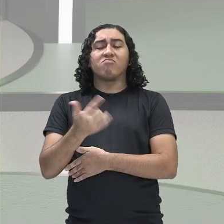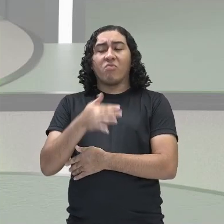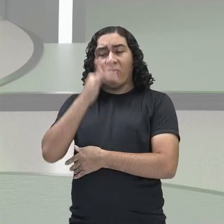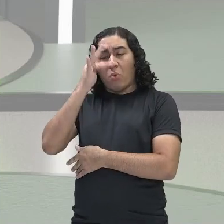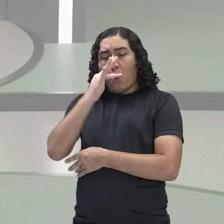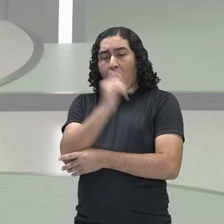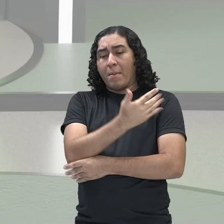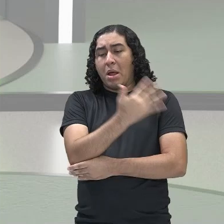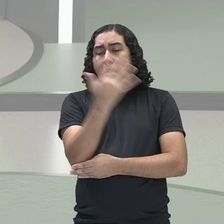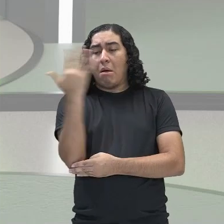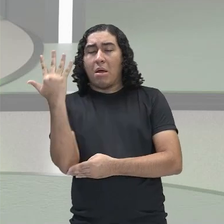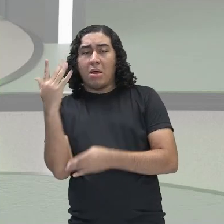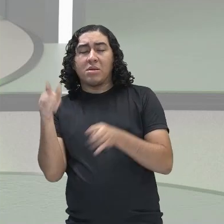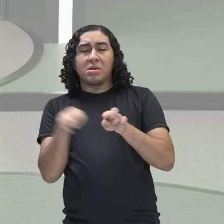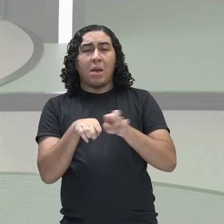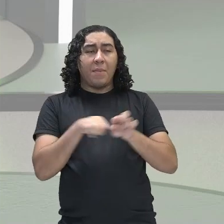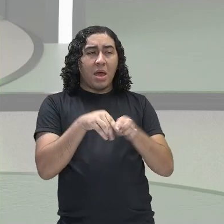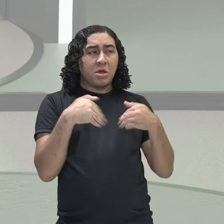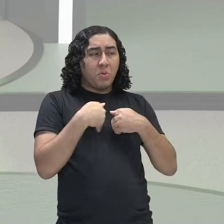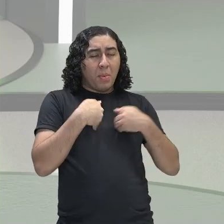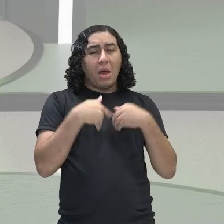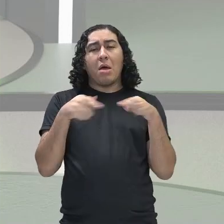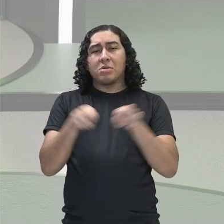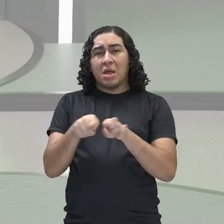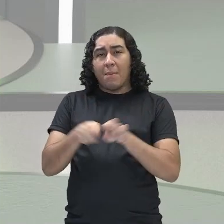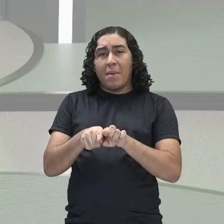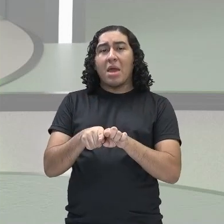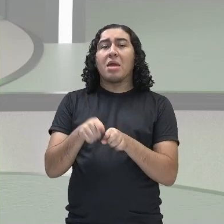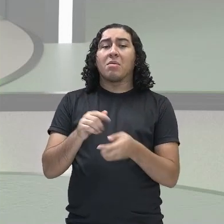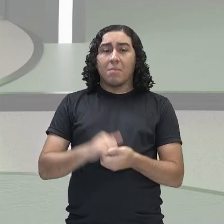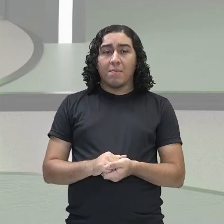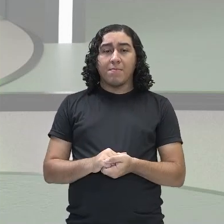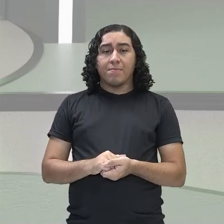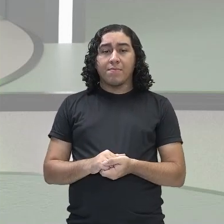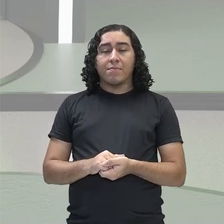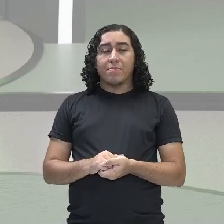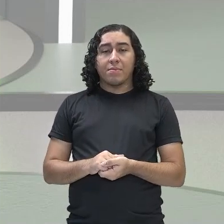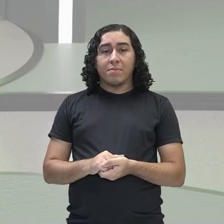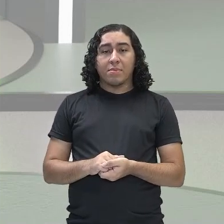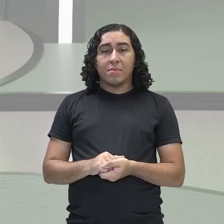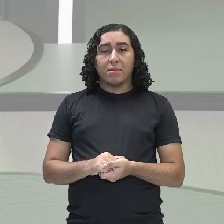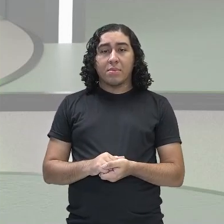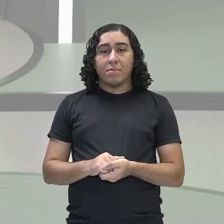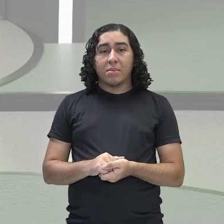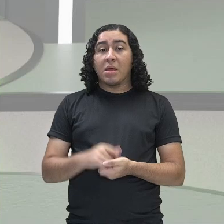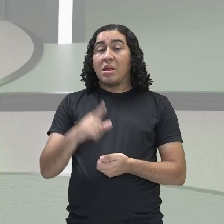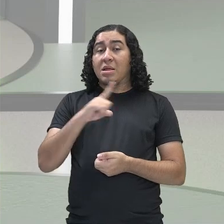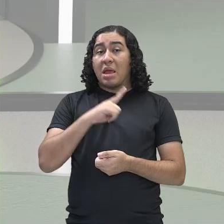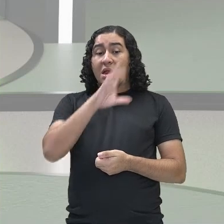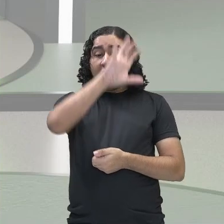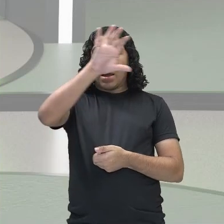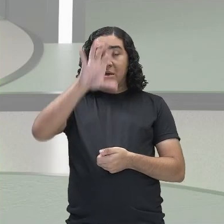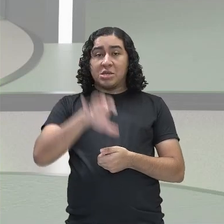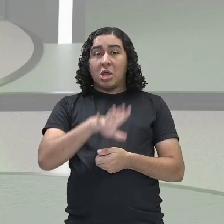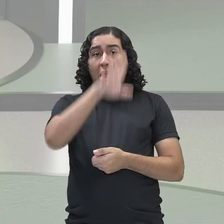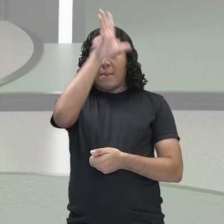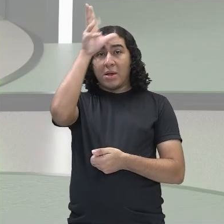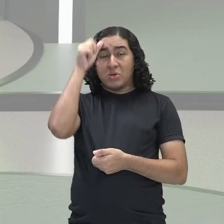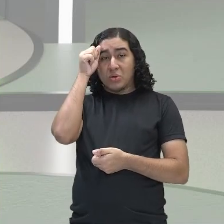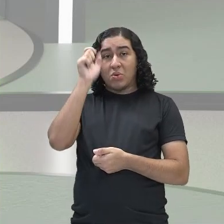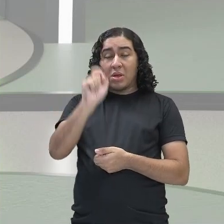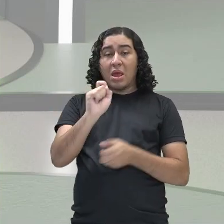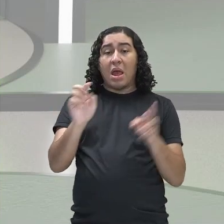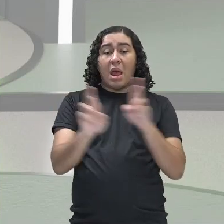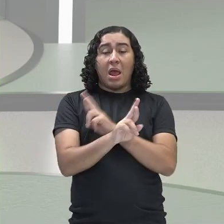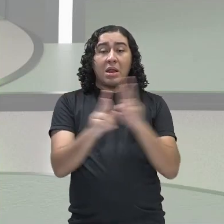grande diversidade de animais, grande diversidade de vegetais, tem também na região amazônica a relação aqui